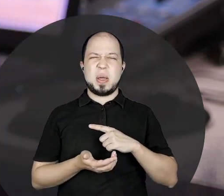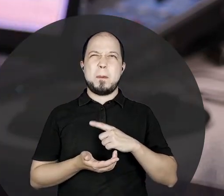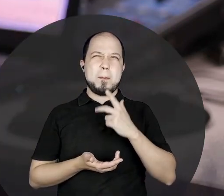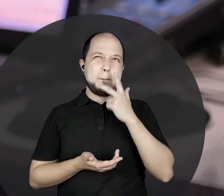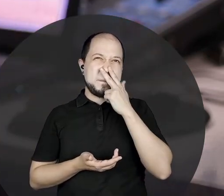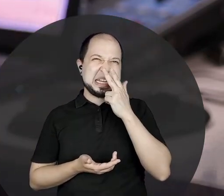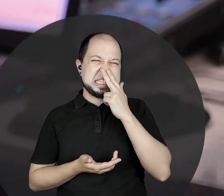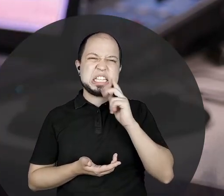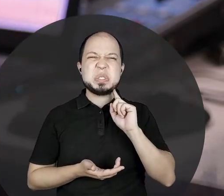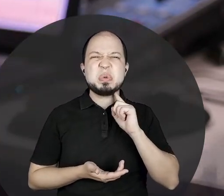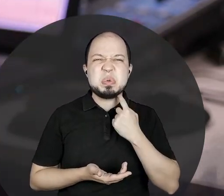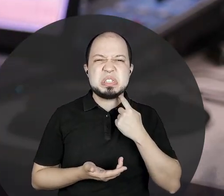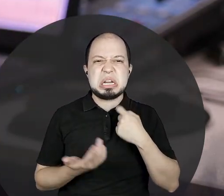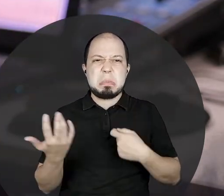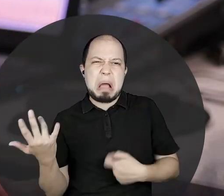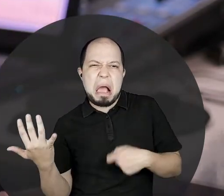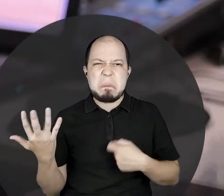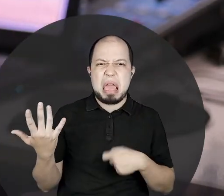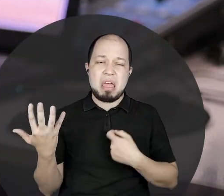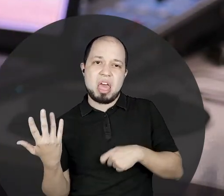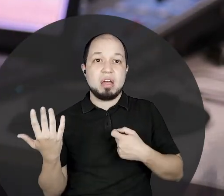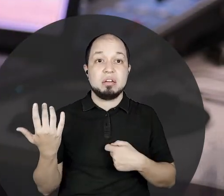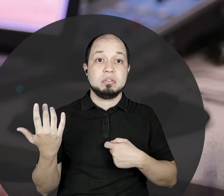Que tava a execução meio suja, né?